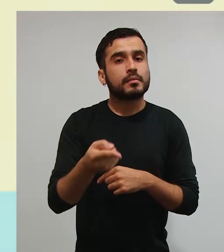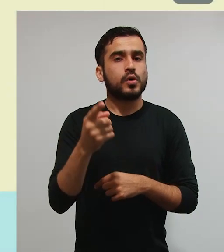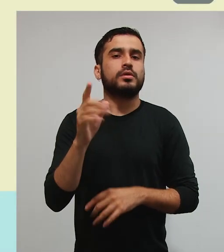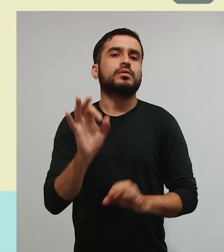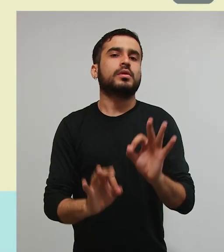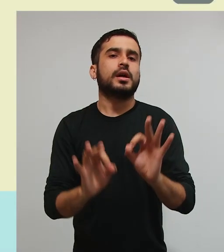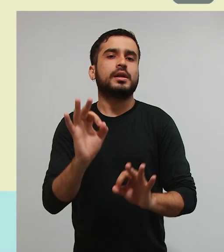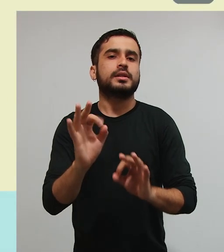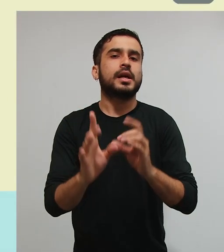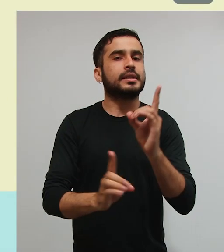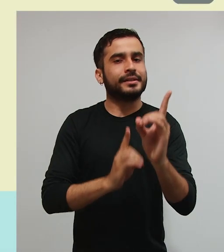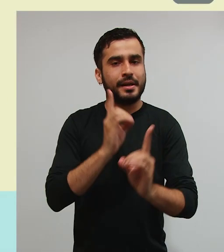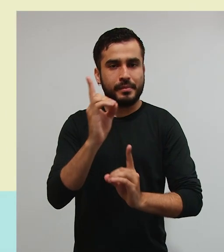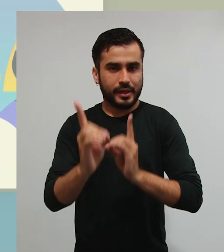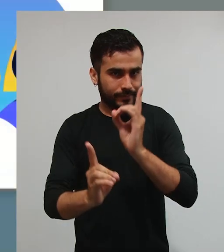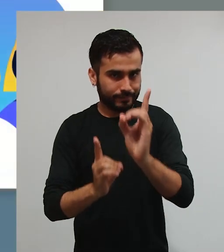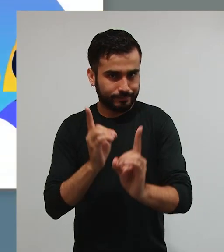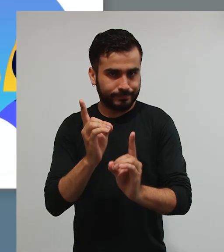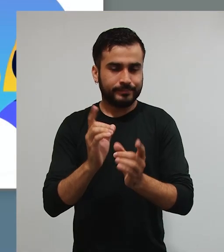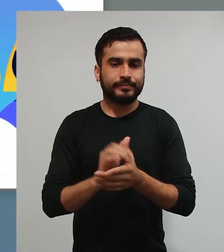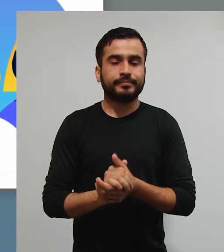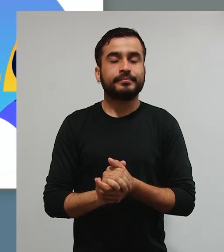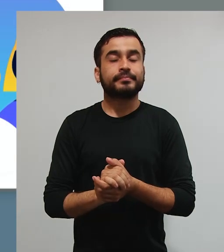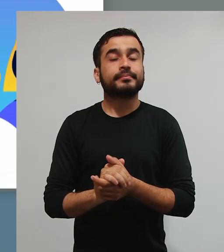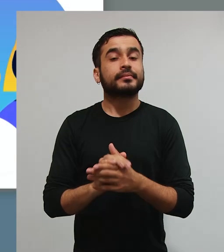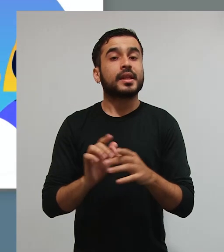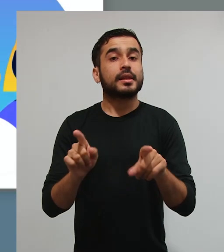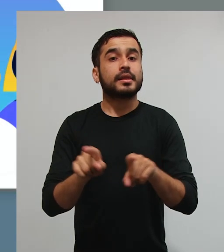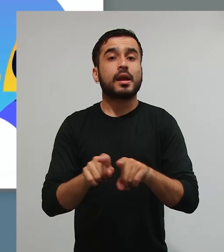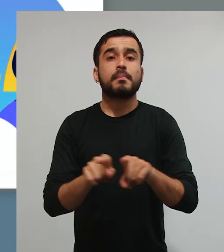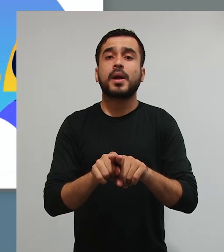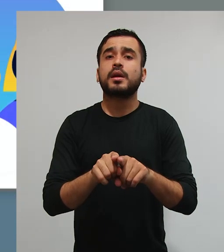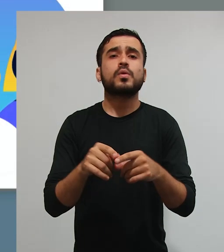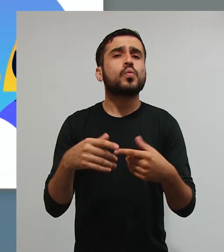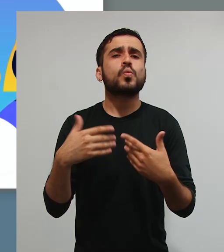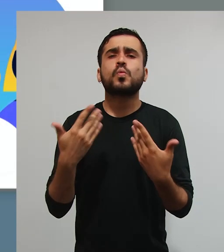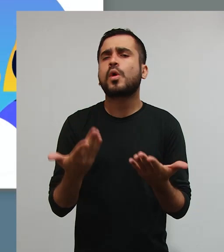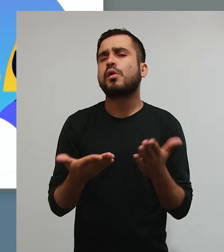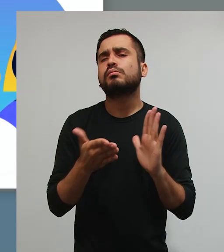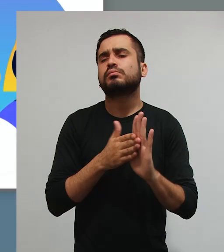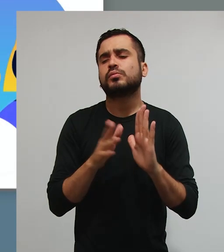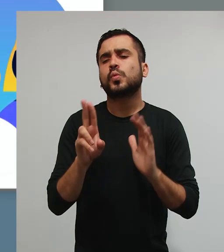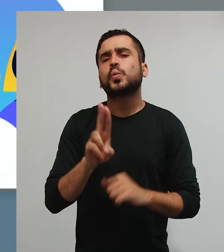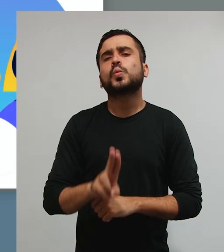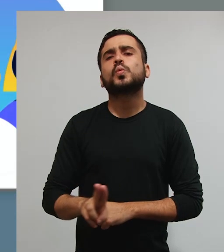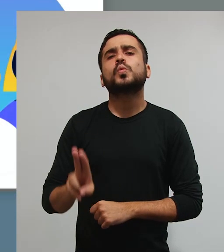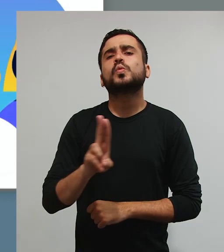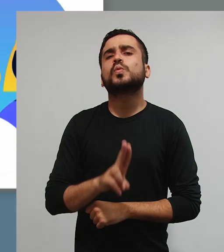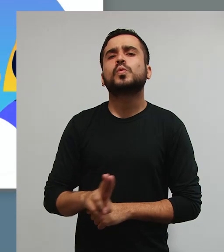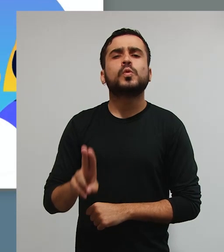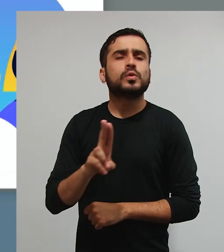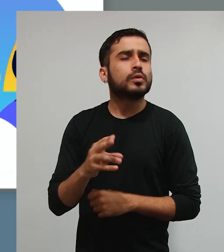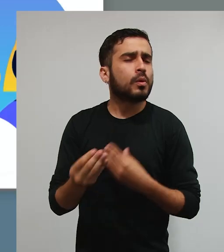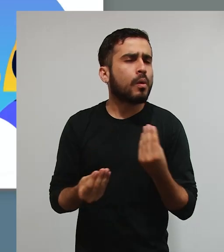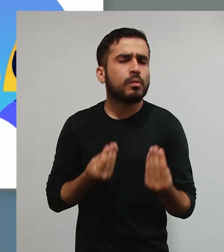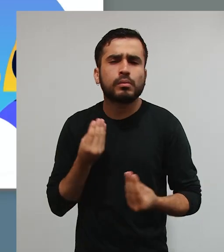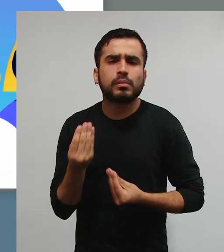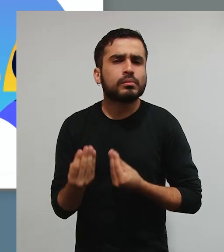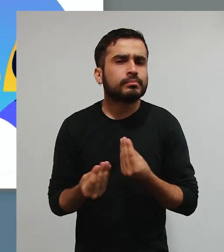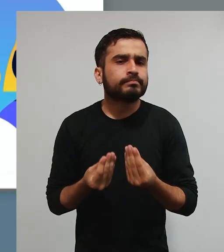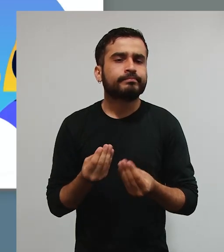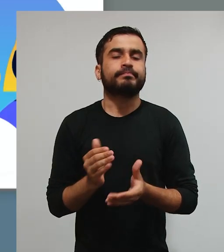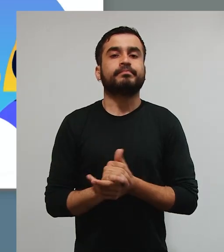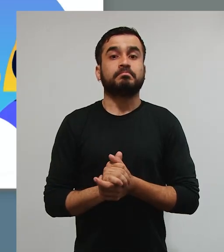dinâmica. Depois você tem que atentar para a abordagem. Como você vai fazer a abordagem dessas temáticas?